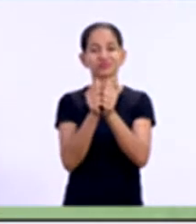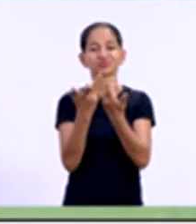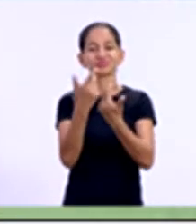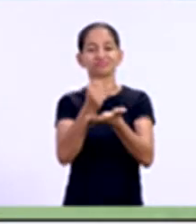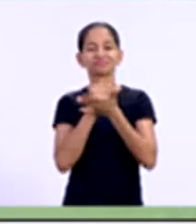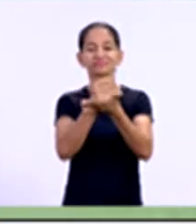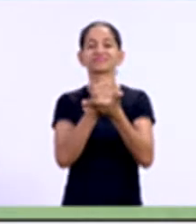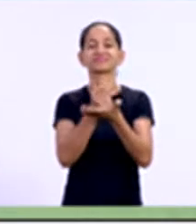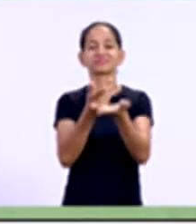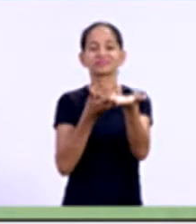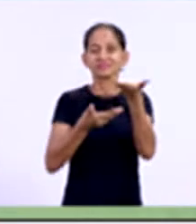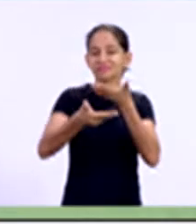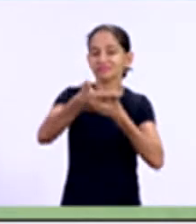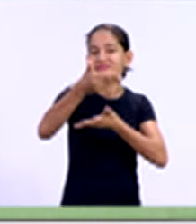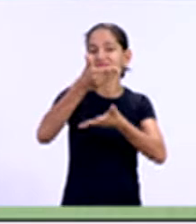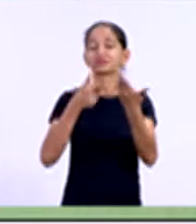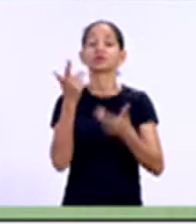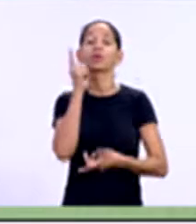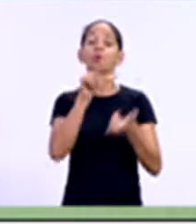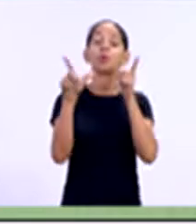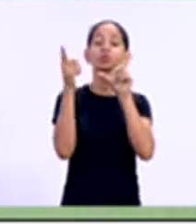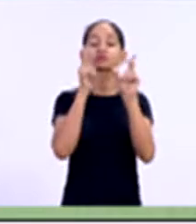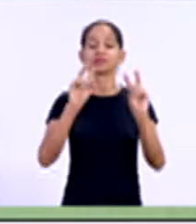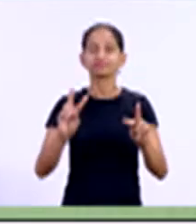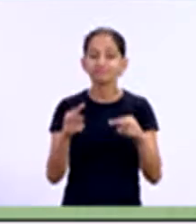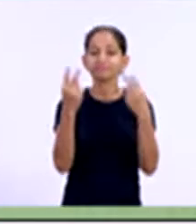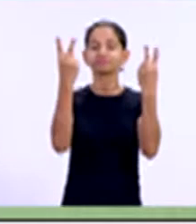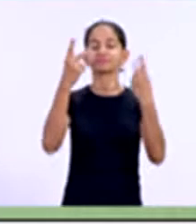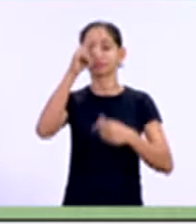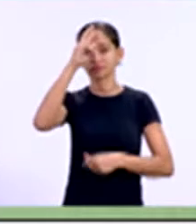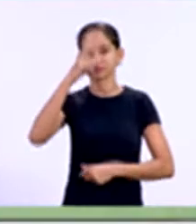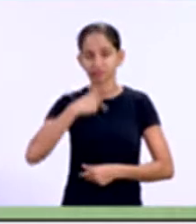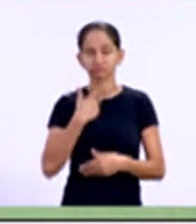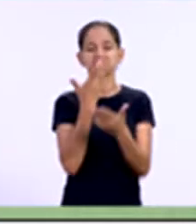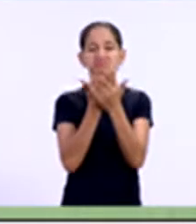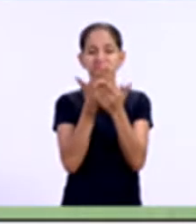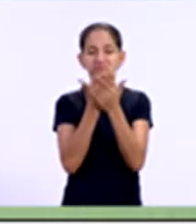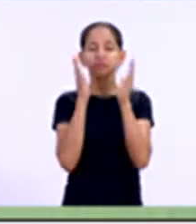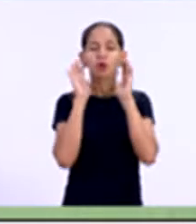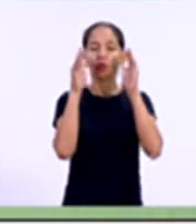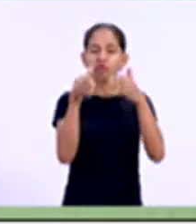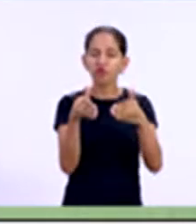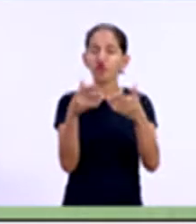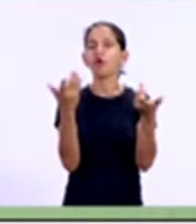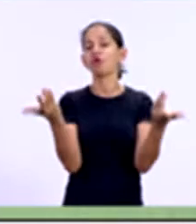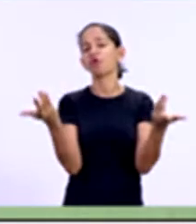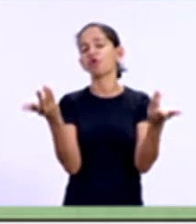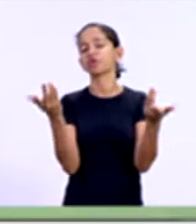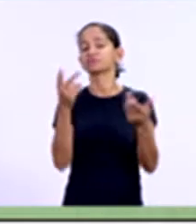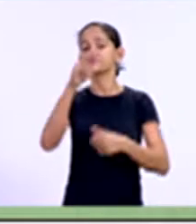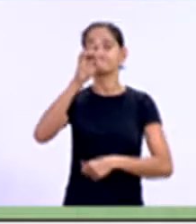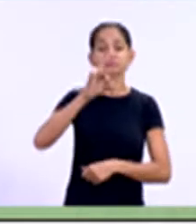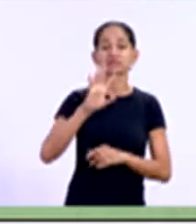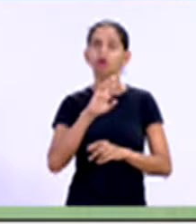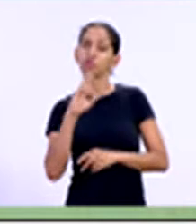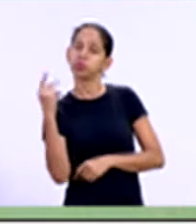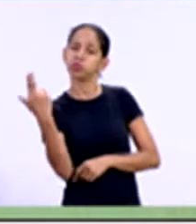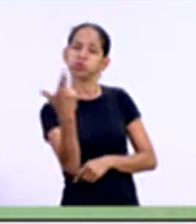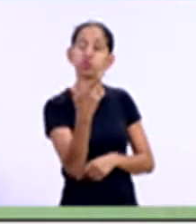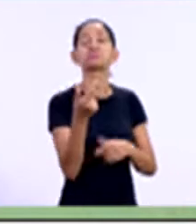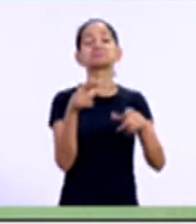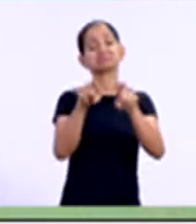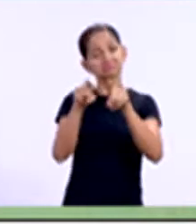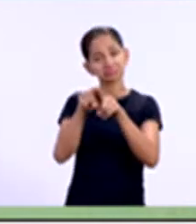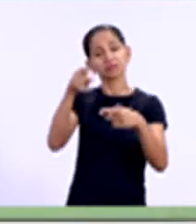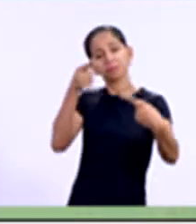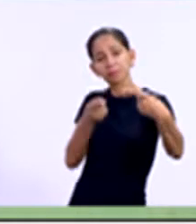telecomunicação, que valoriza a individualidade do aluno pela pluralidade e